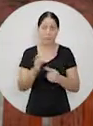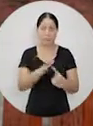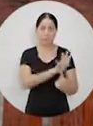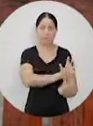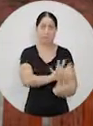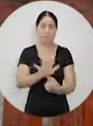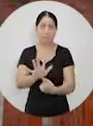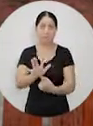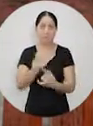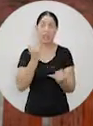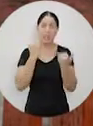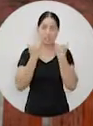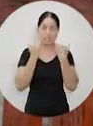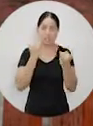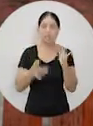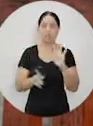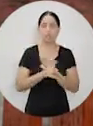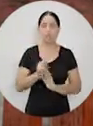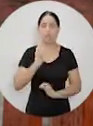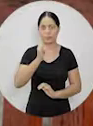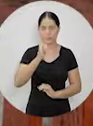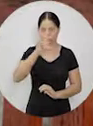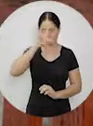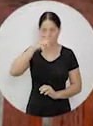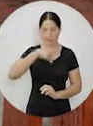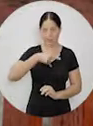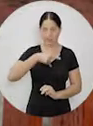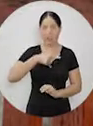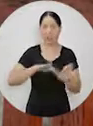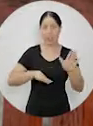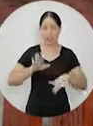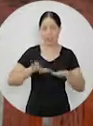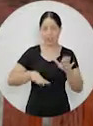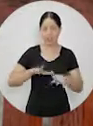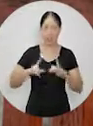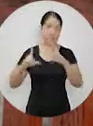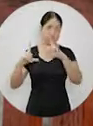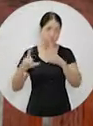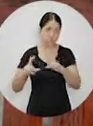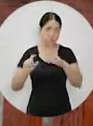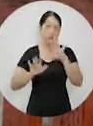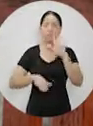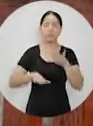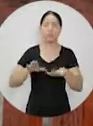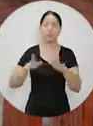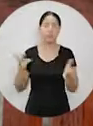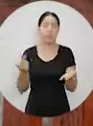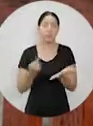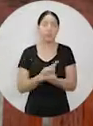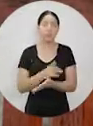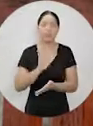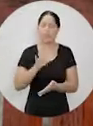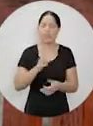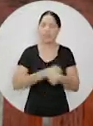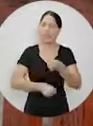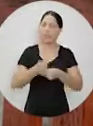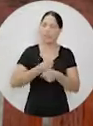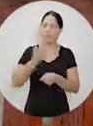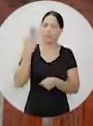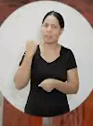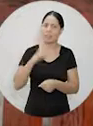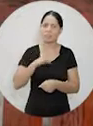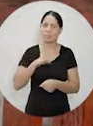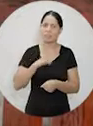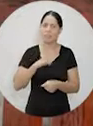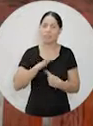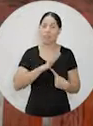ele expõe dados pessoais, né, do jornalista, o perfil, muitas vezes fotos. Aconteceram casos no ano